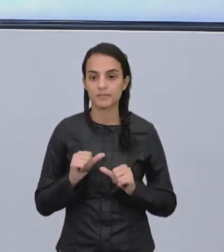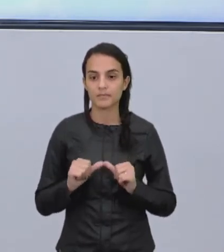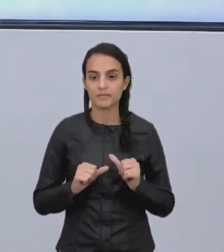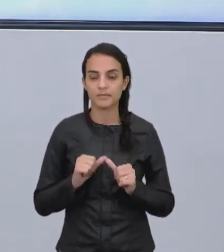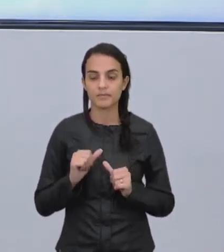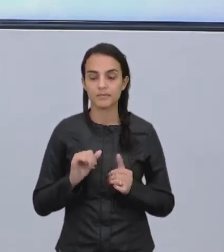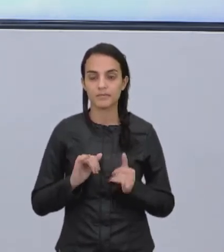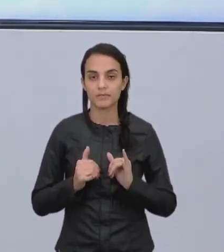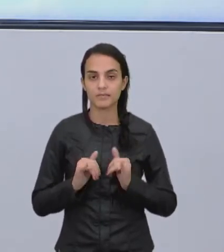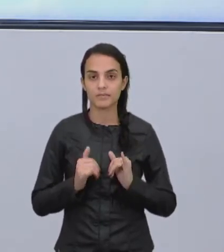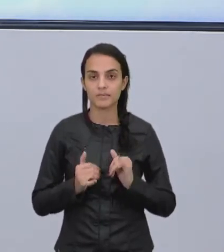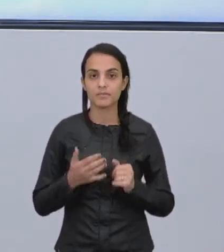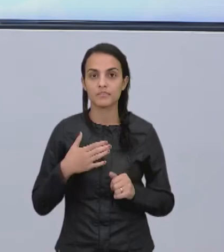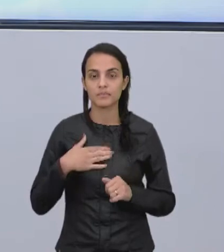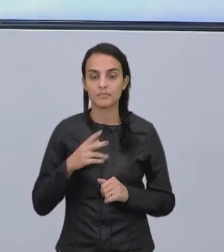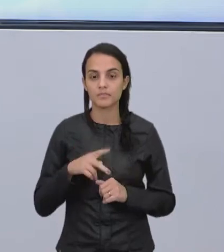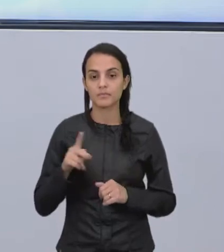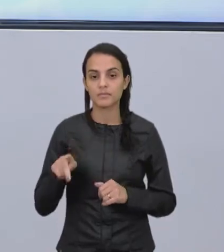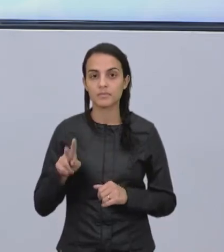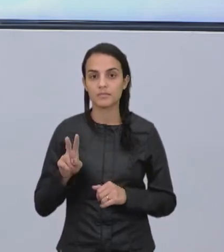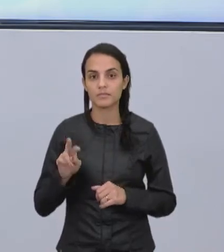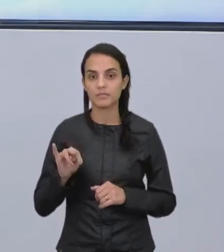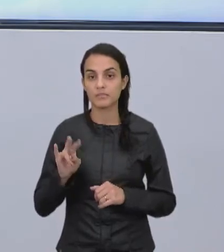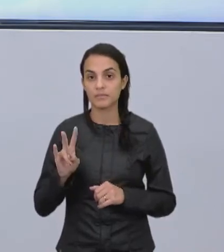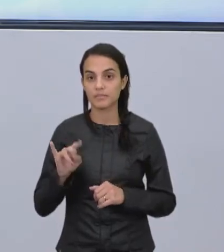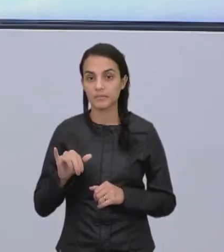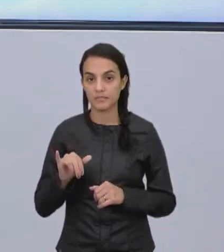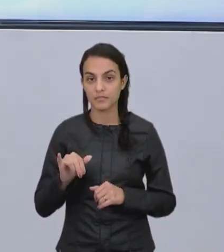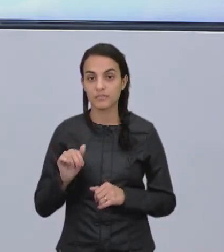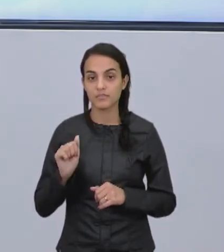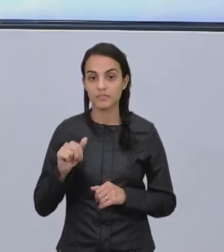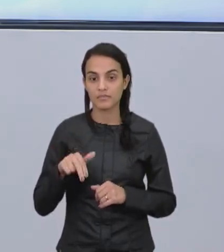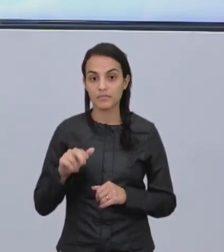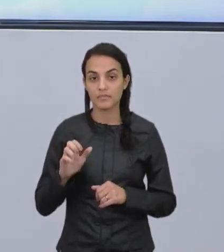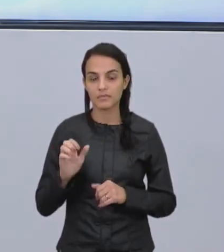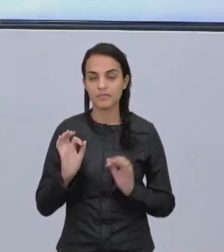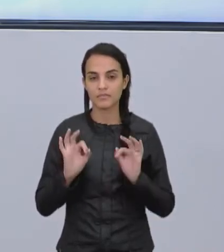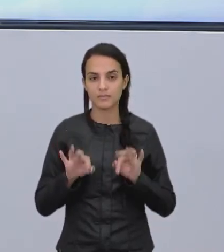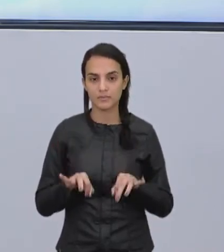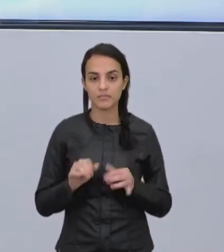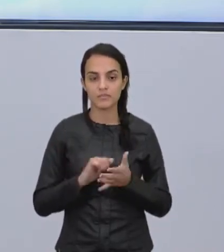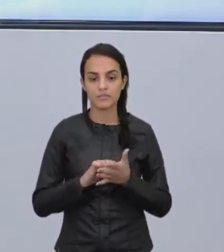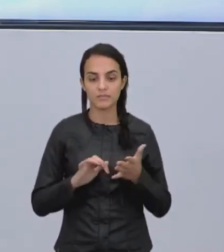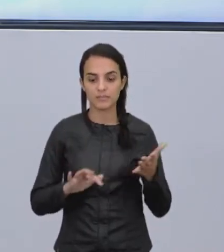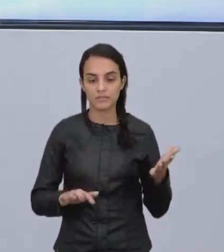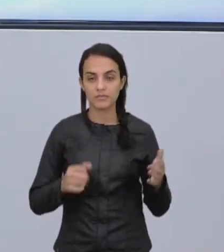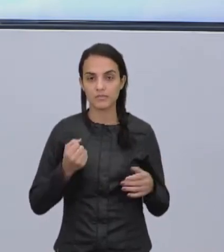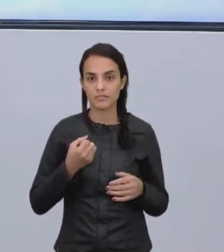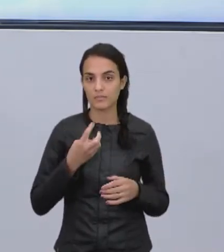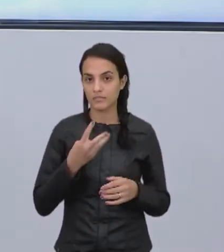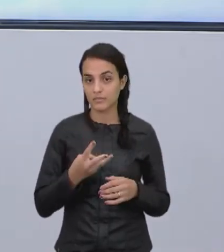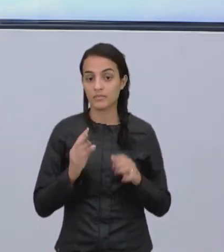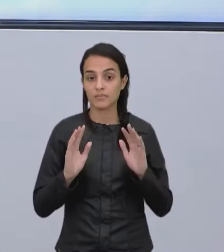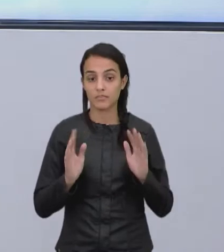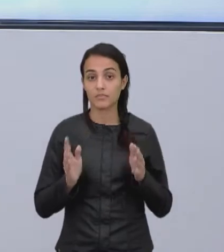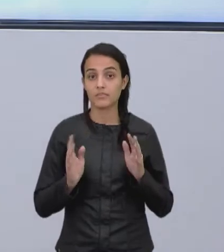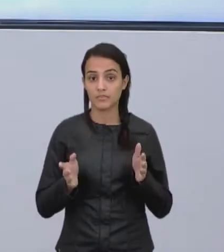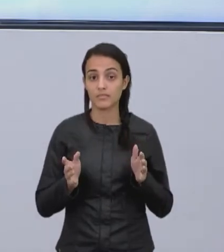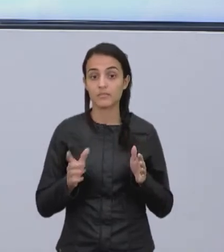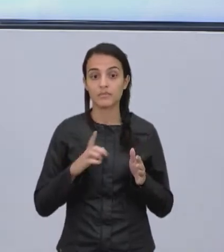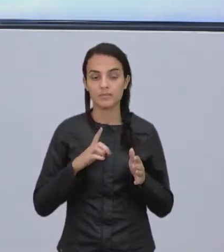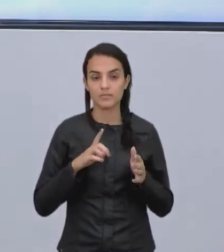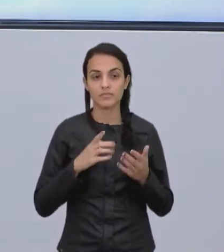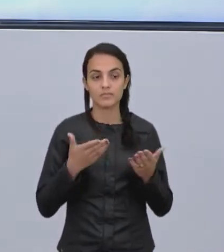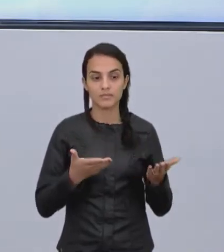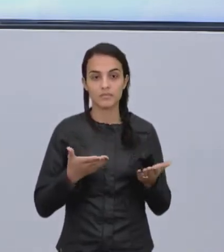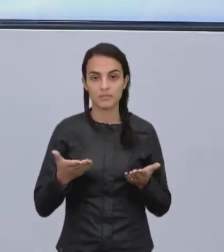e energia. Eu sou Viviane, a professora de vocês aqui no Centro de Mídias. Estamos finalizando aqui a nossa atividade 3. Já tivemos